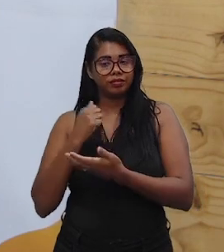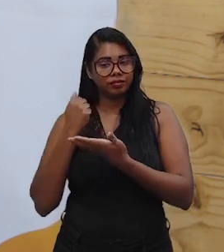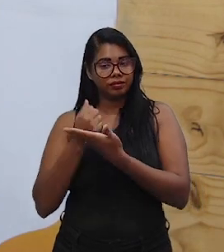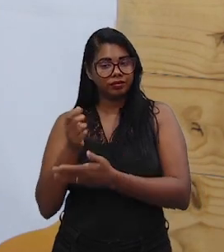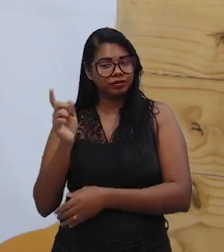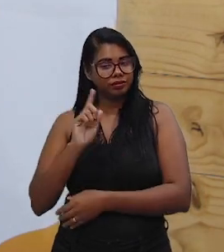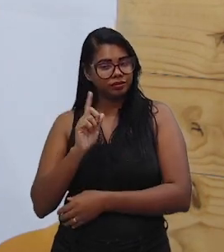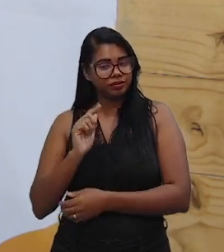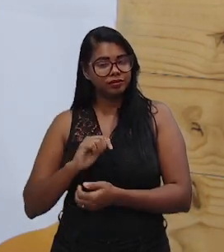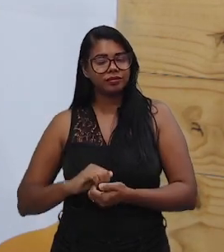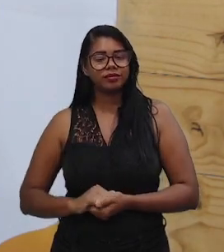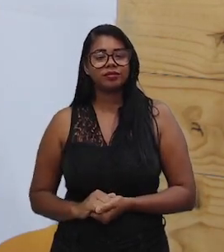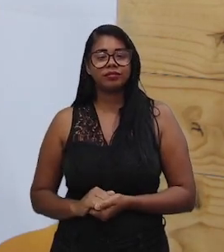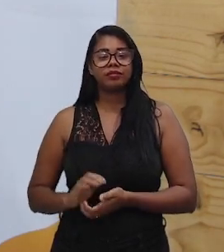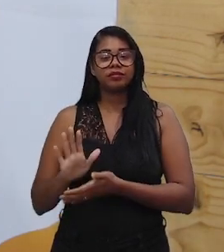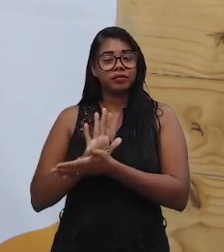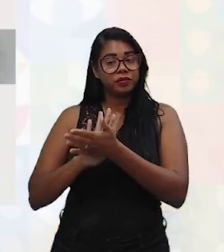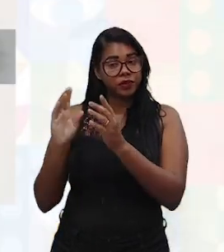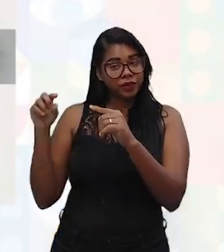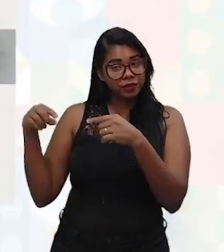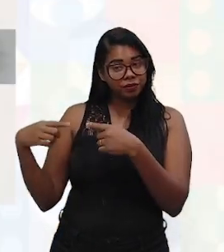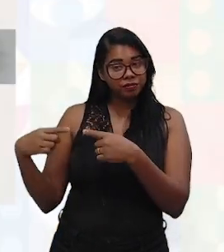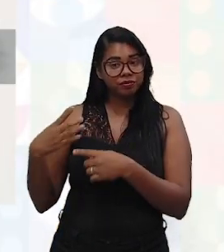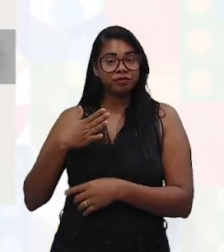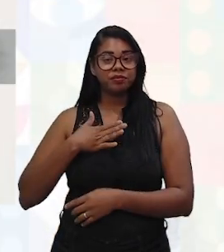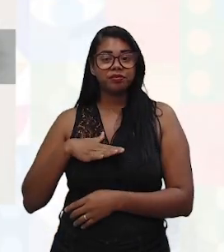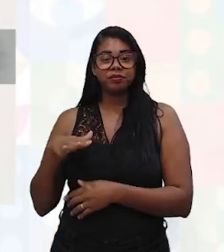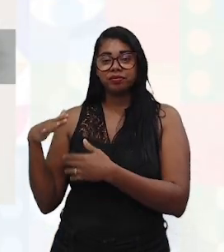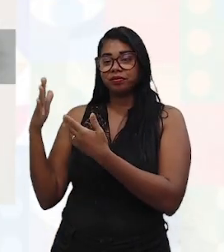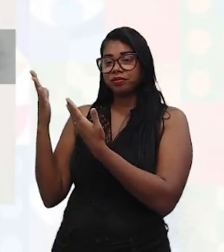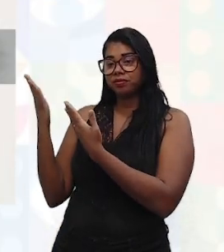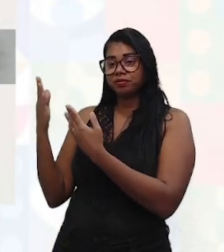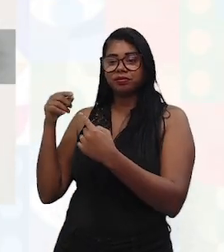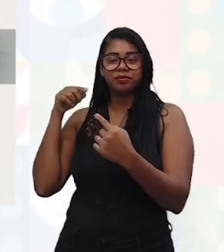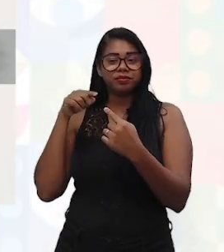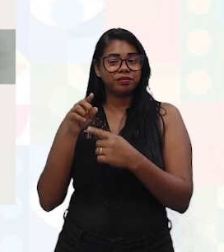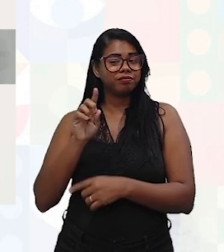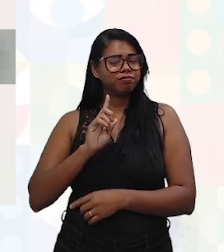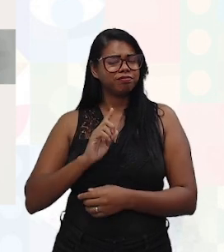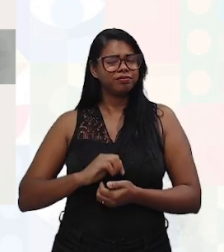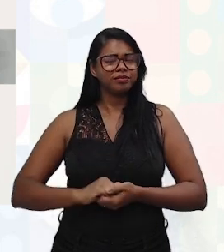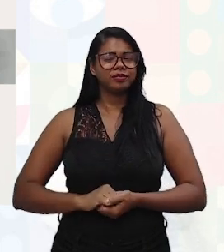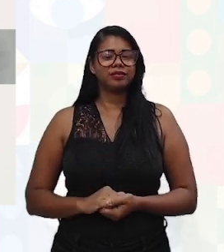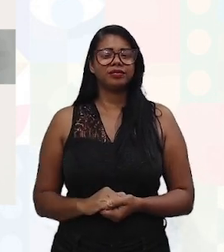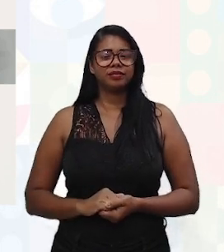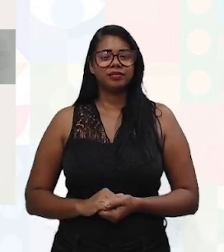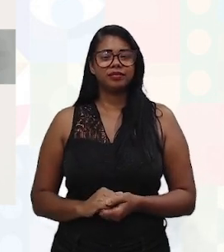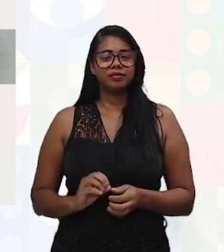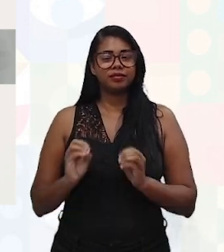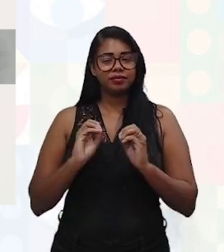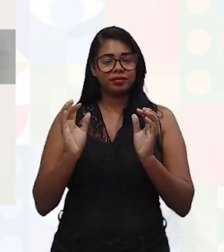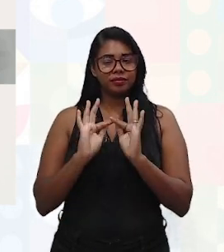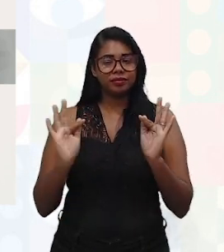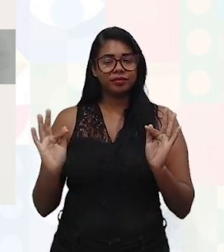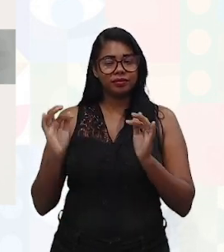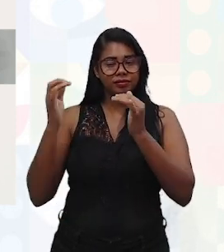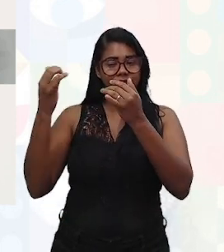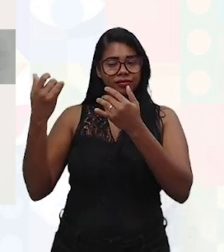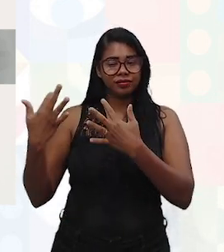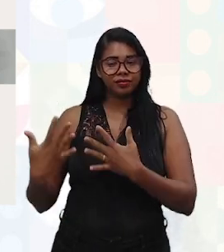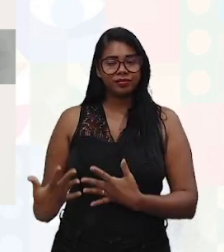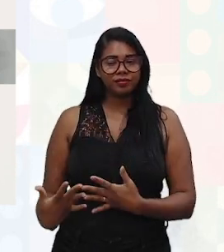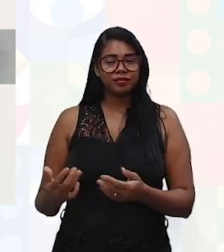é. Nada contra quem gosta de autoajuda. Mas o nosso objetivo aqui não é esse. O nosso objetivo, como eu expliquei, é que a